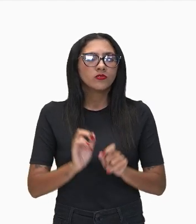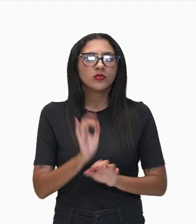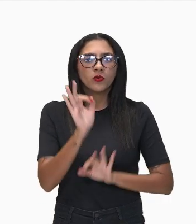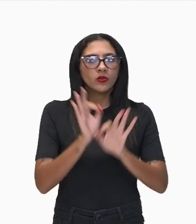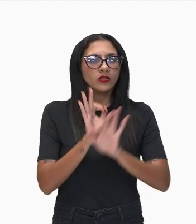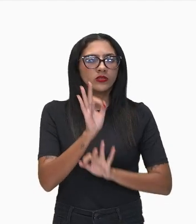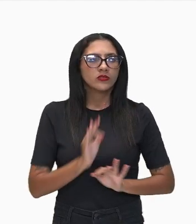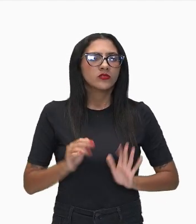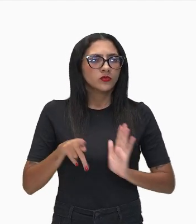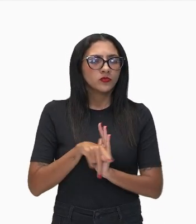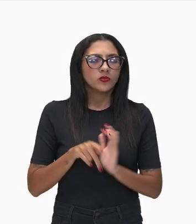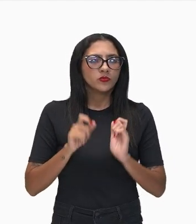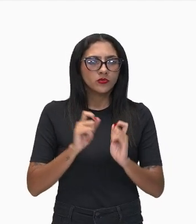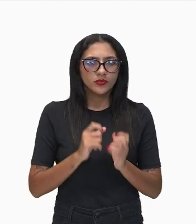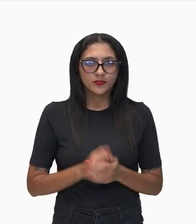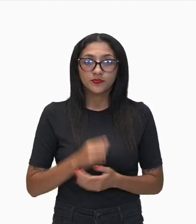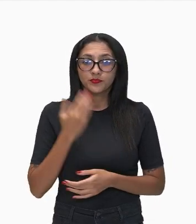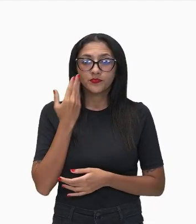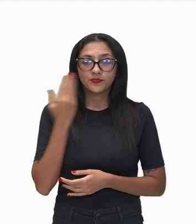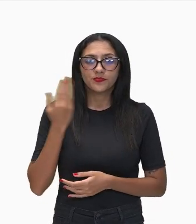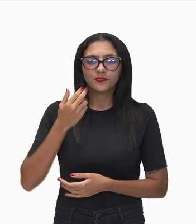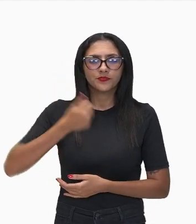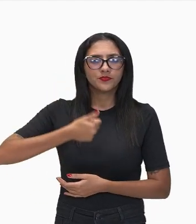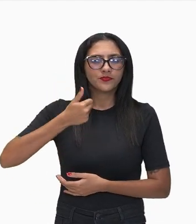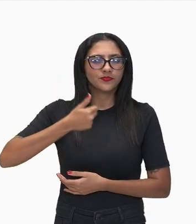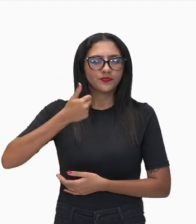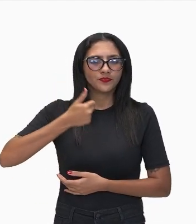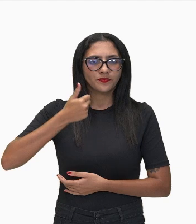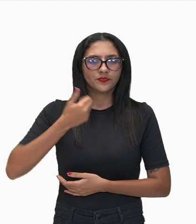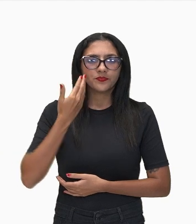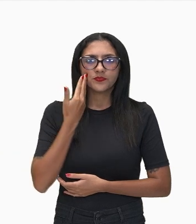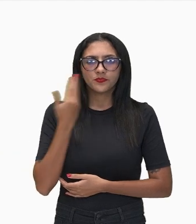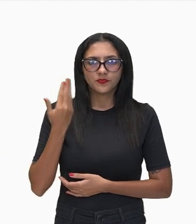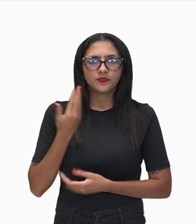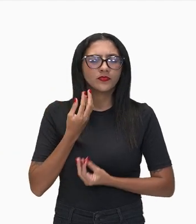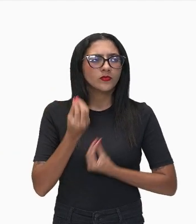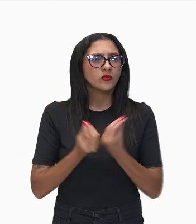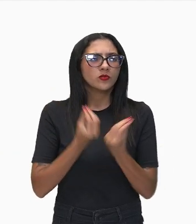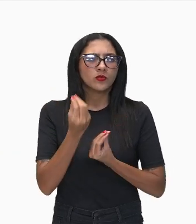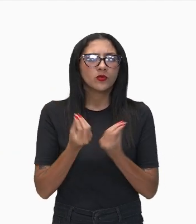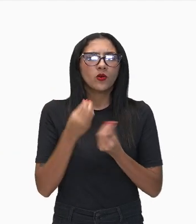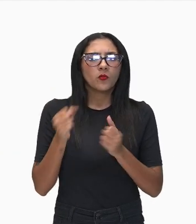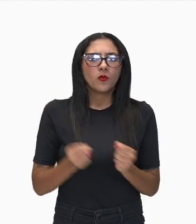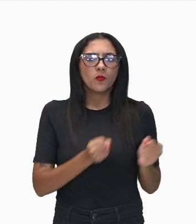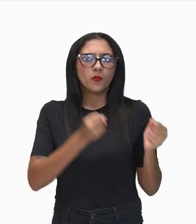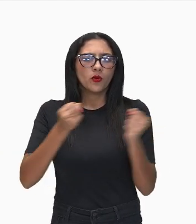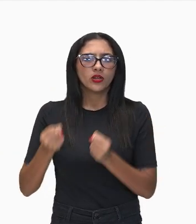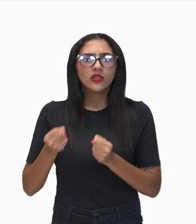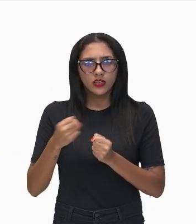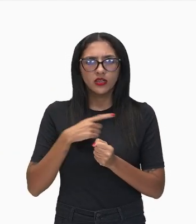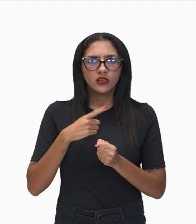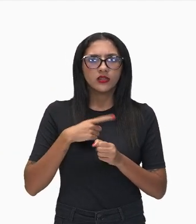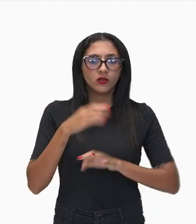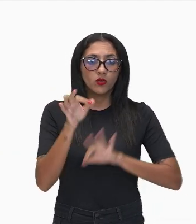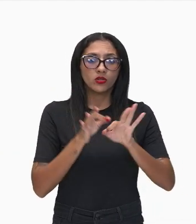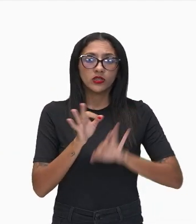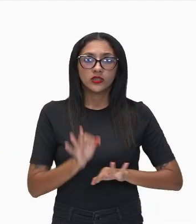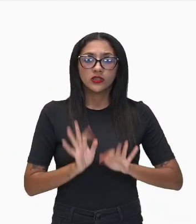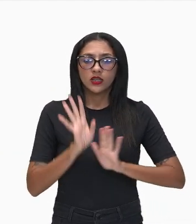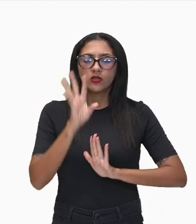organização territorial do Estado Nacional, ela vai se referir à forma como o poder é distribuído